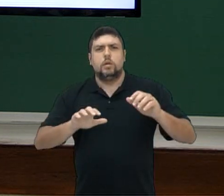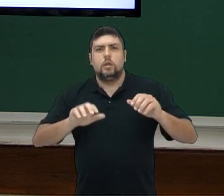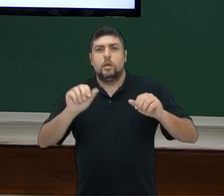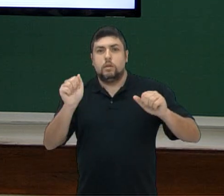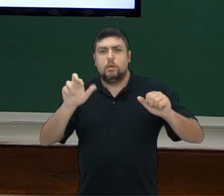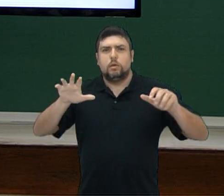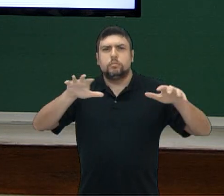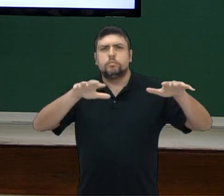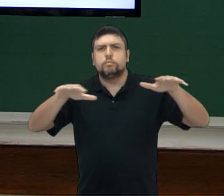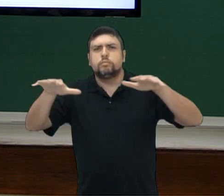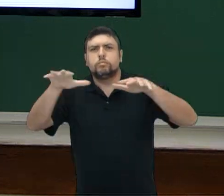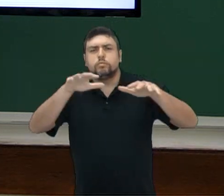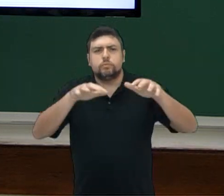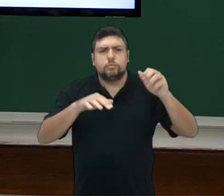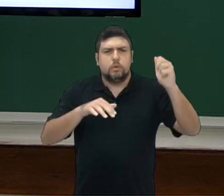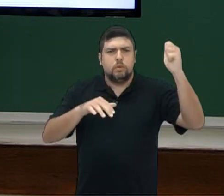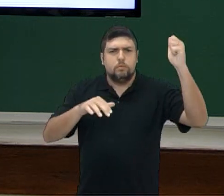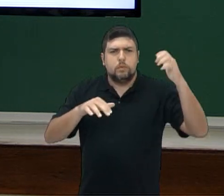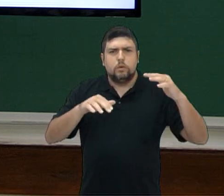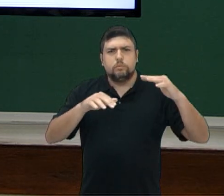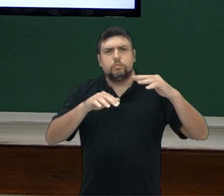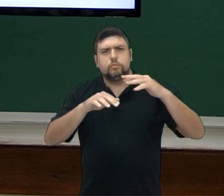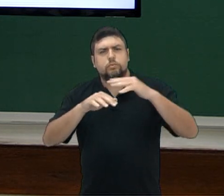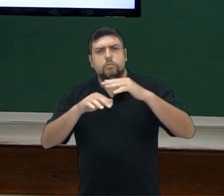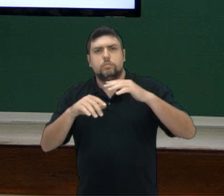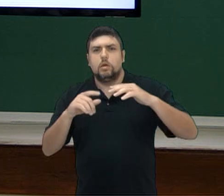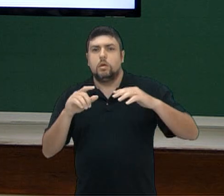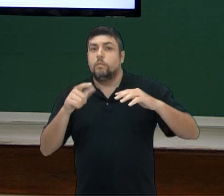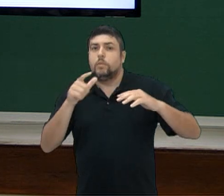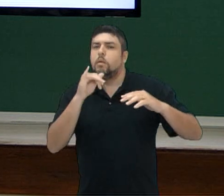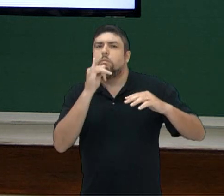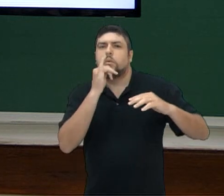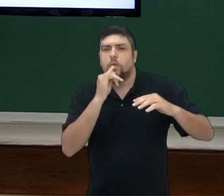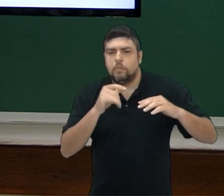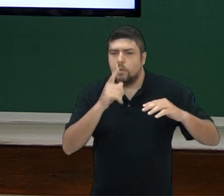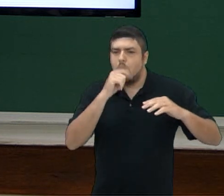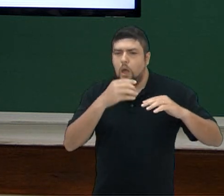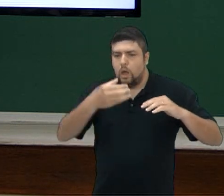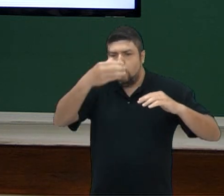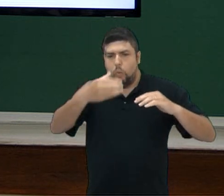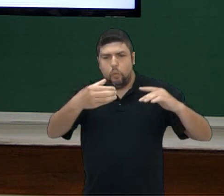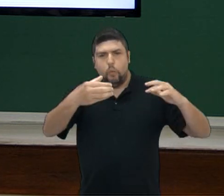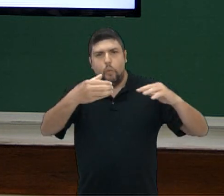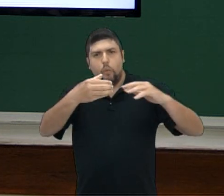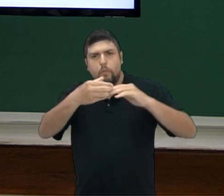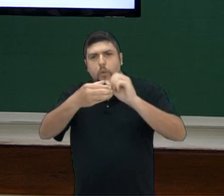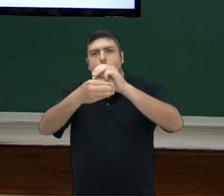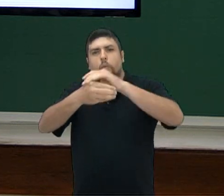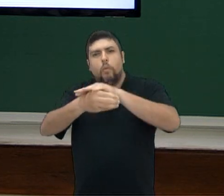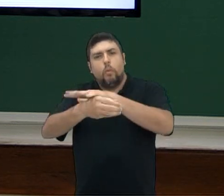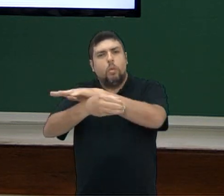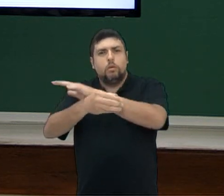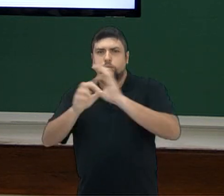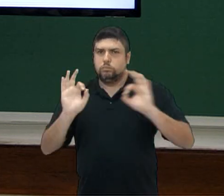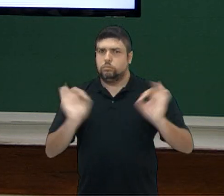está mudando de um componente para o outro, passando pela água no meio do caminho, por exemplo. Então aí você tem isso como estrutura e foi o que analisou de maneira